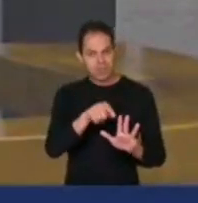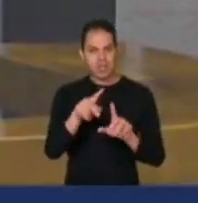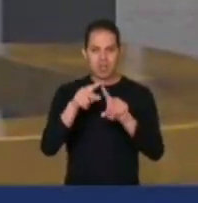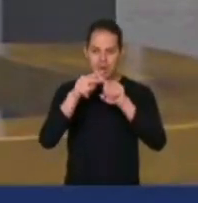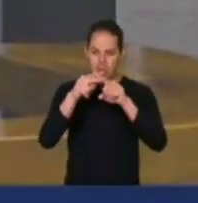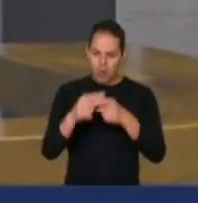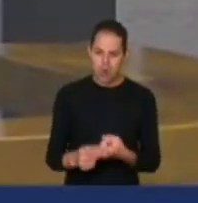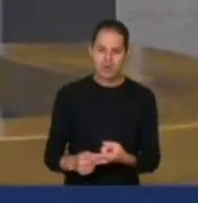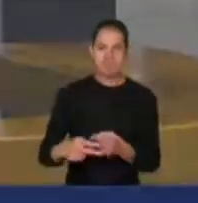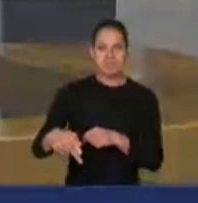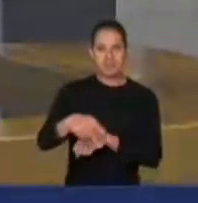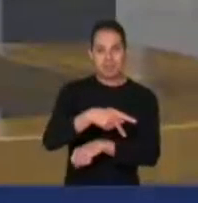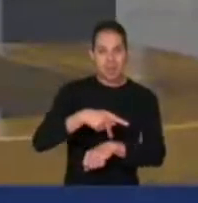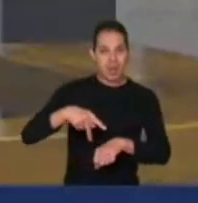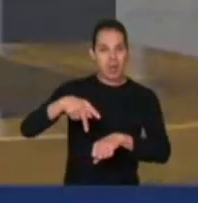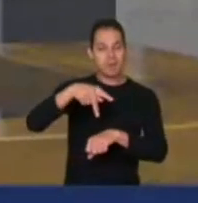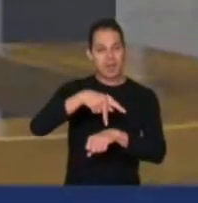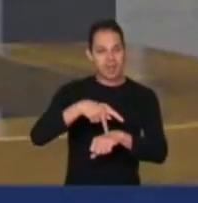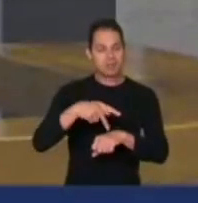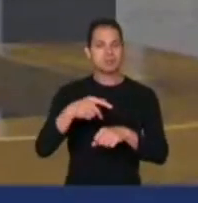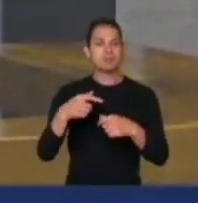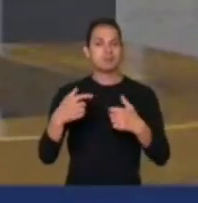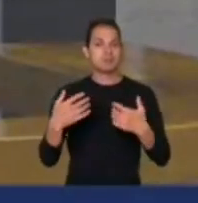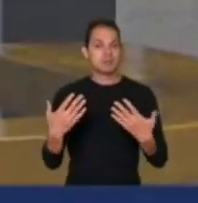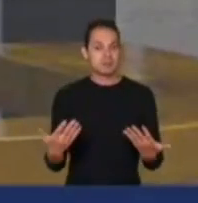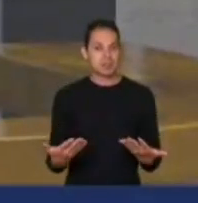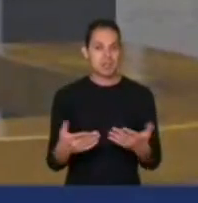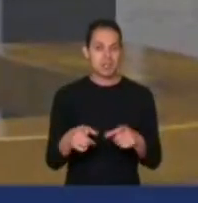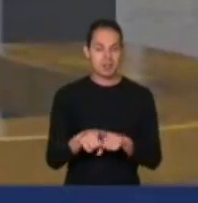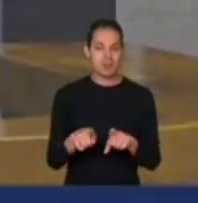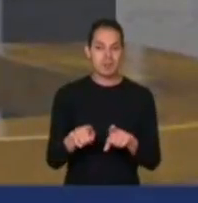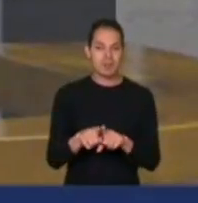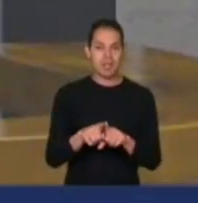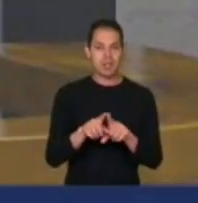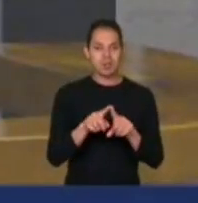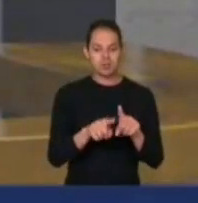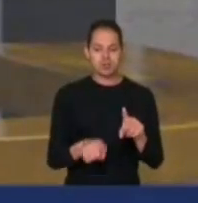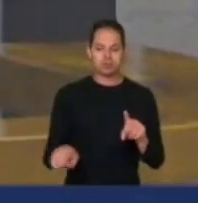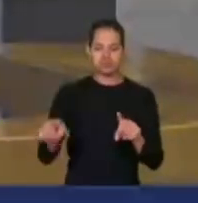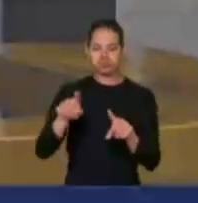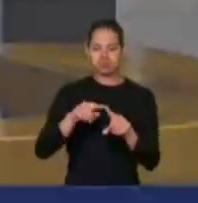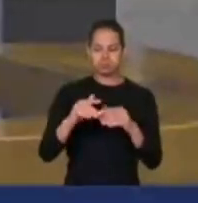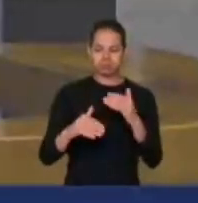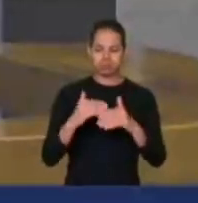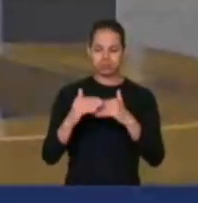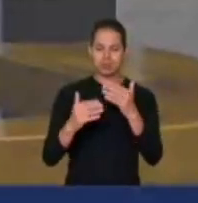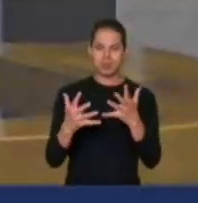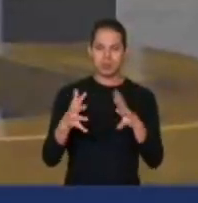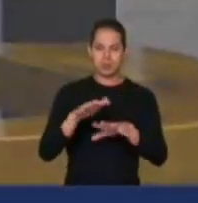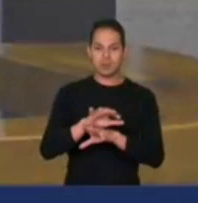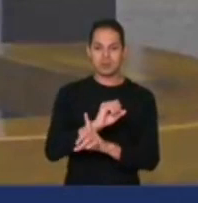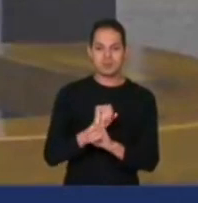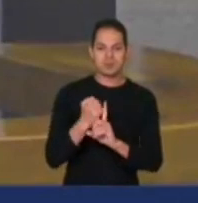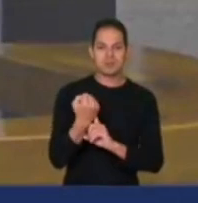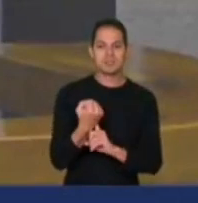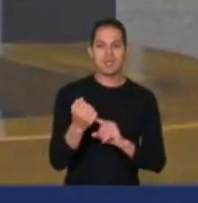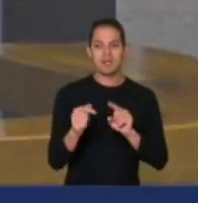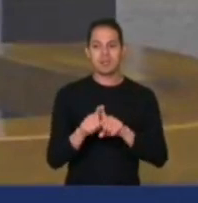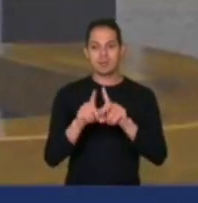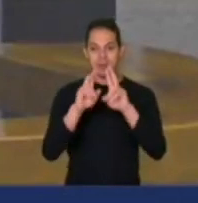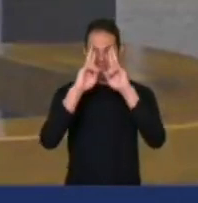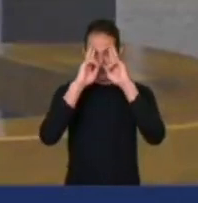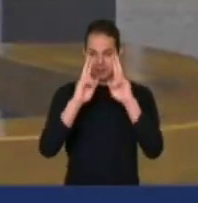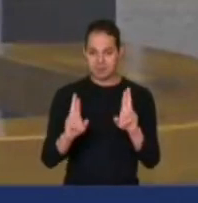nossa pátria, consertar o nosso país e nos colocar num ciclo de desenvolvimento com inclusão social, com respeito à